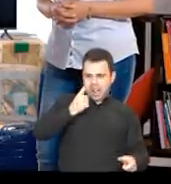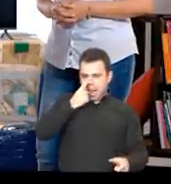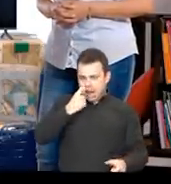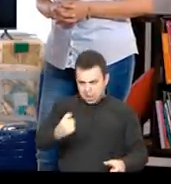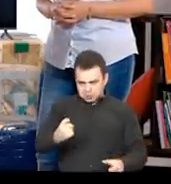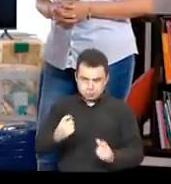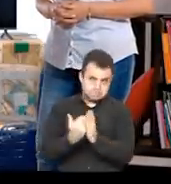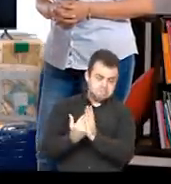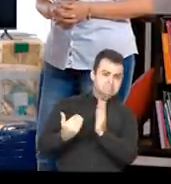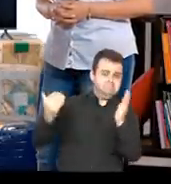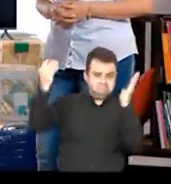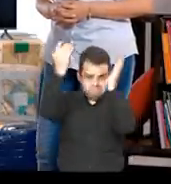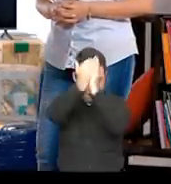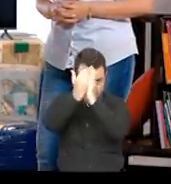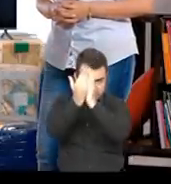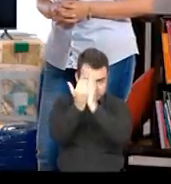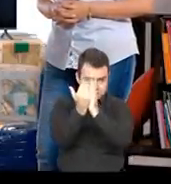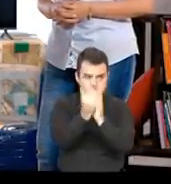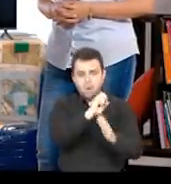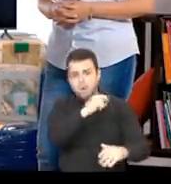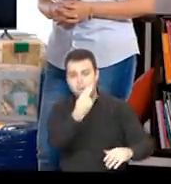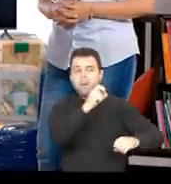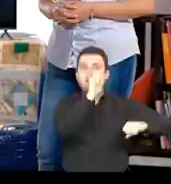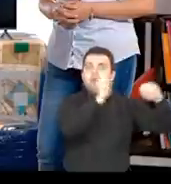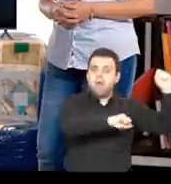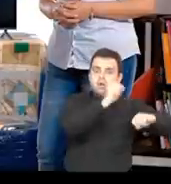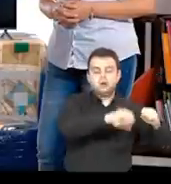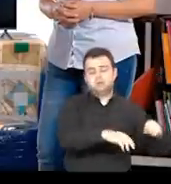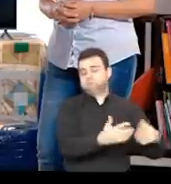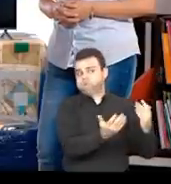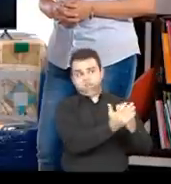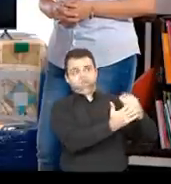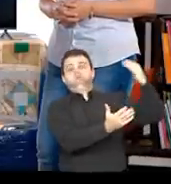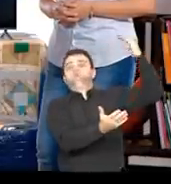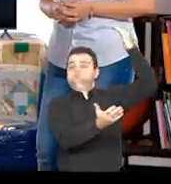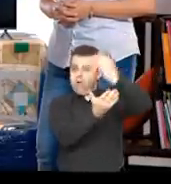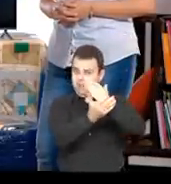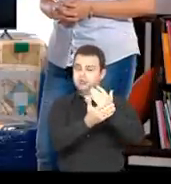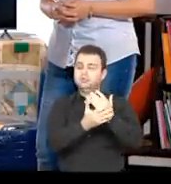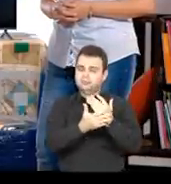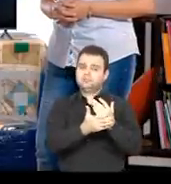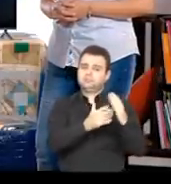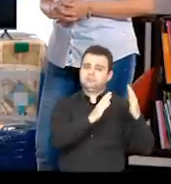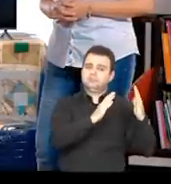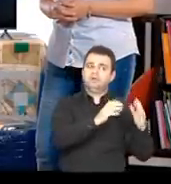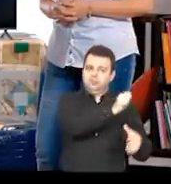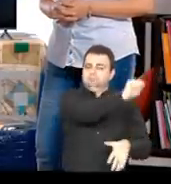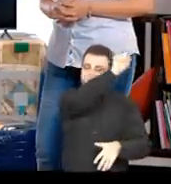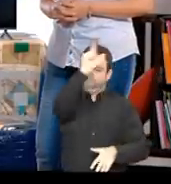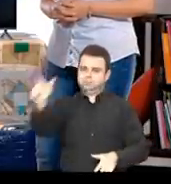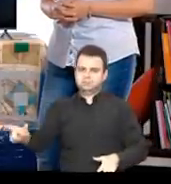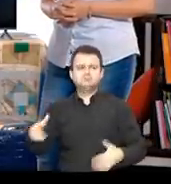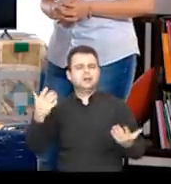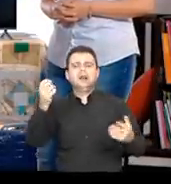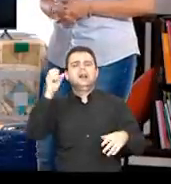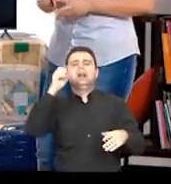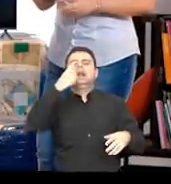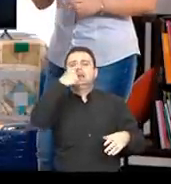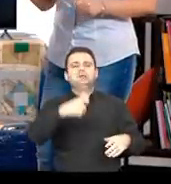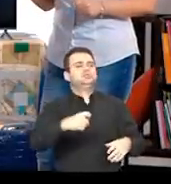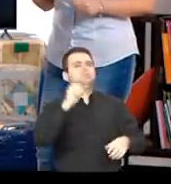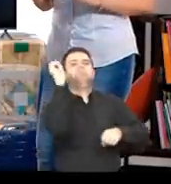também, e as indústrias produzem muito mais lixo que nossas casas. Só que para onde que vai todo esse